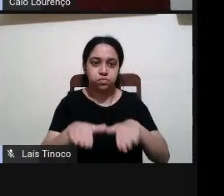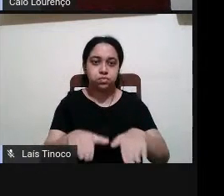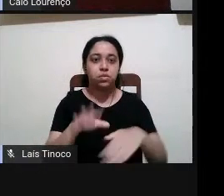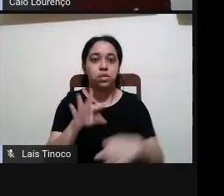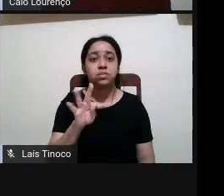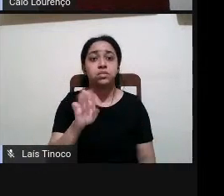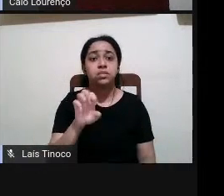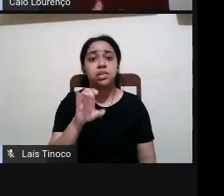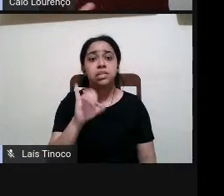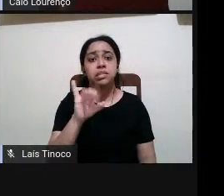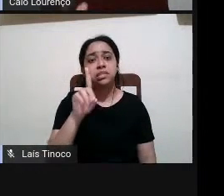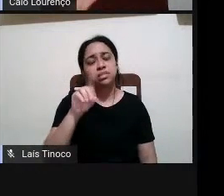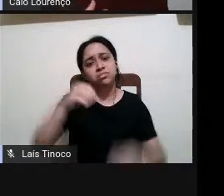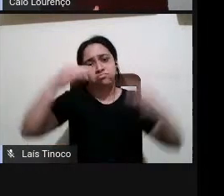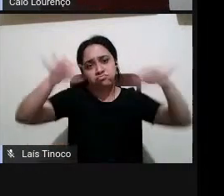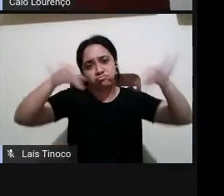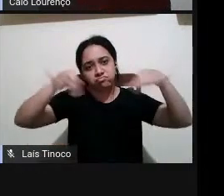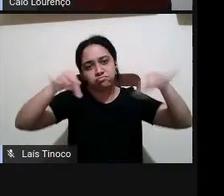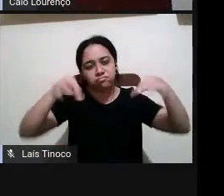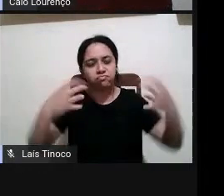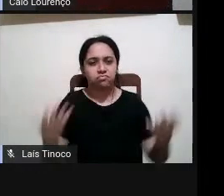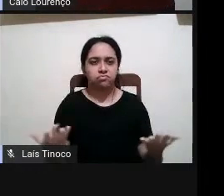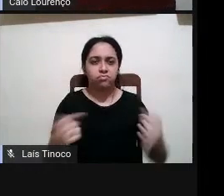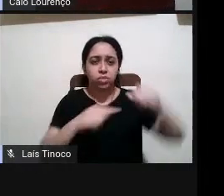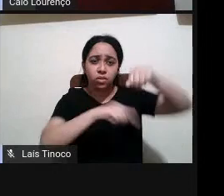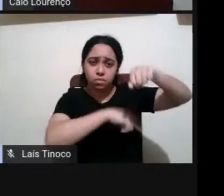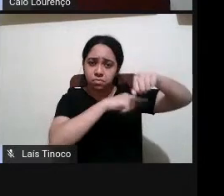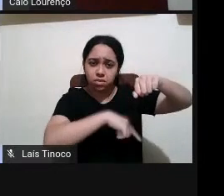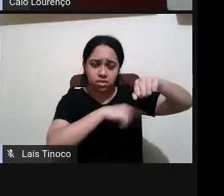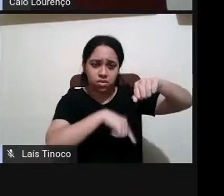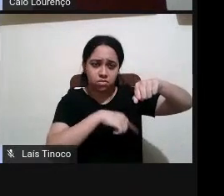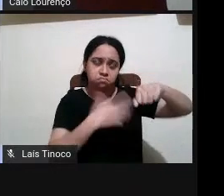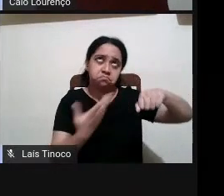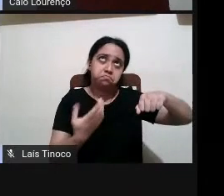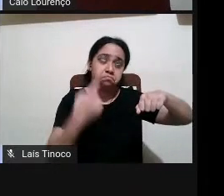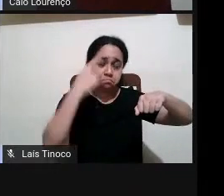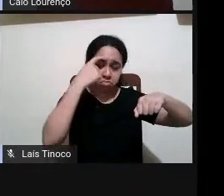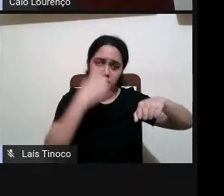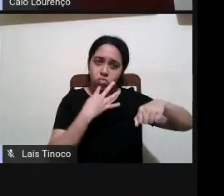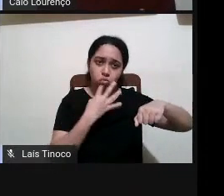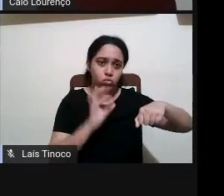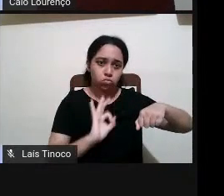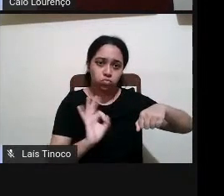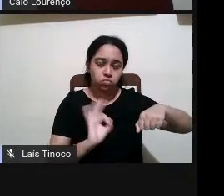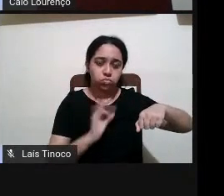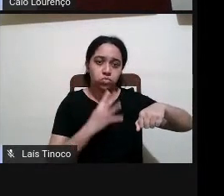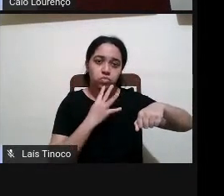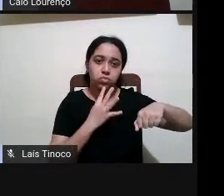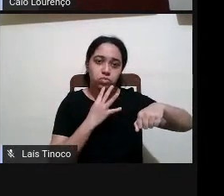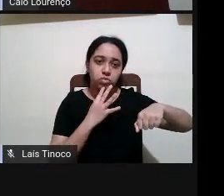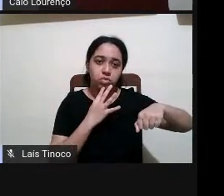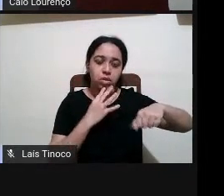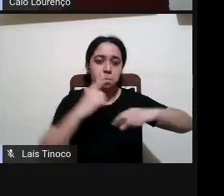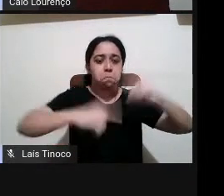pneu, apesar de hoje, não tem ainda, até pelo menos no meu conhecimento, matérias-primas que sejam de